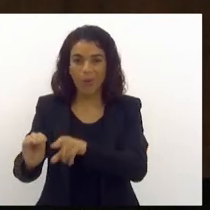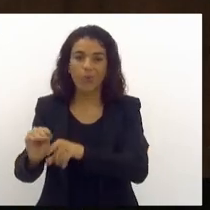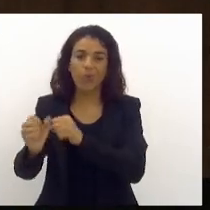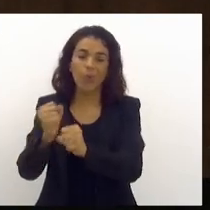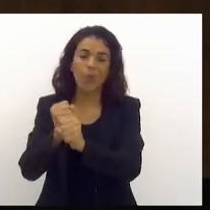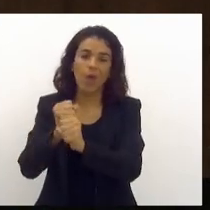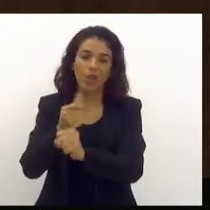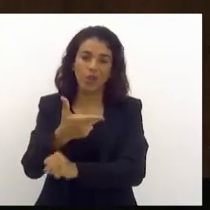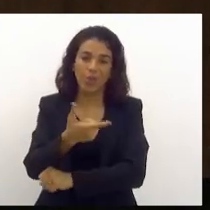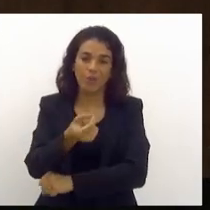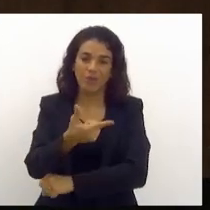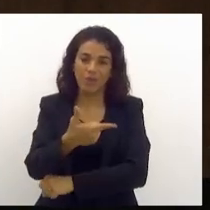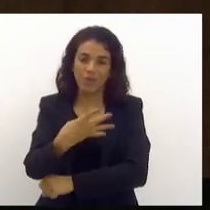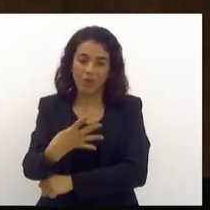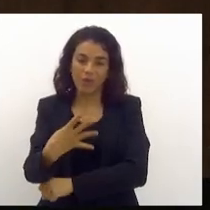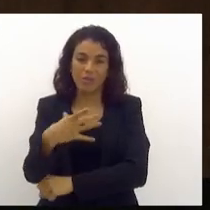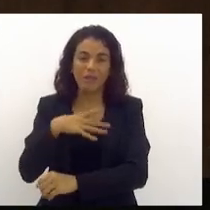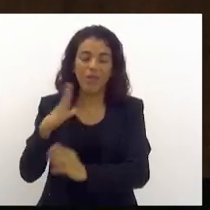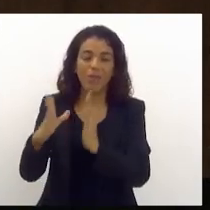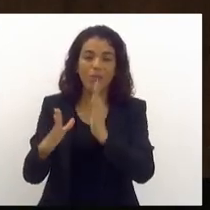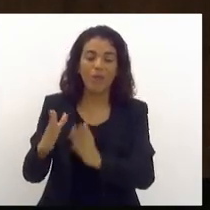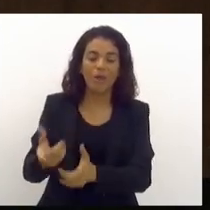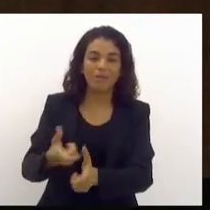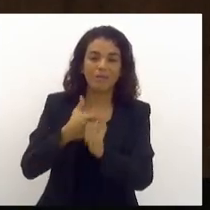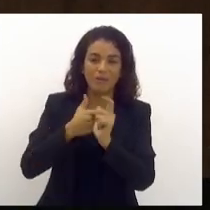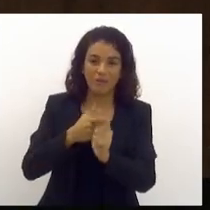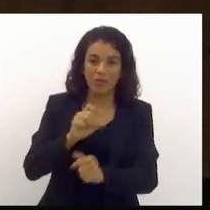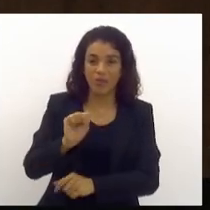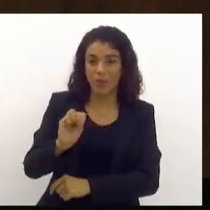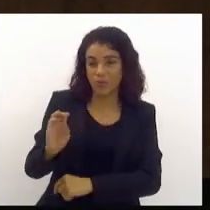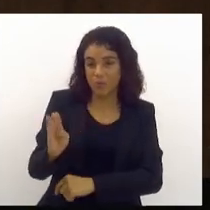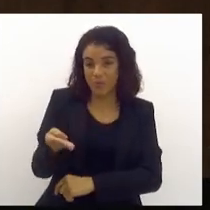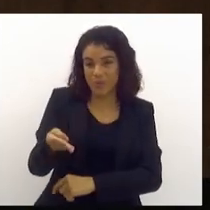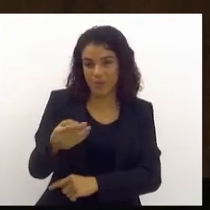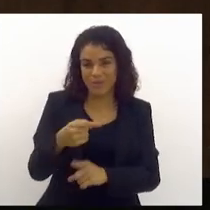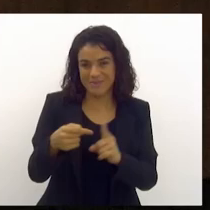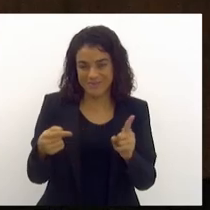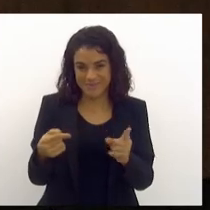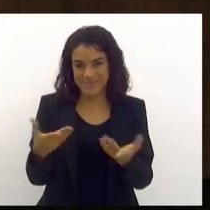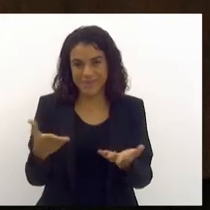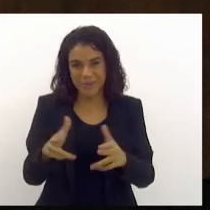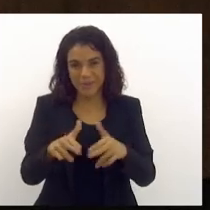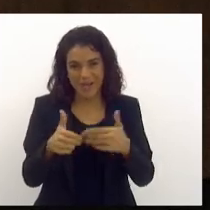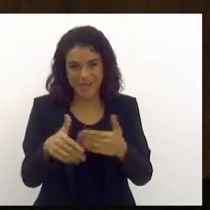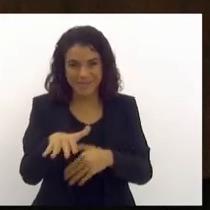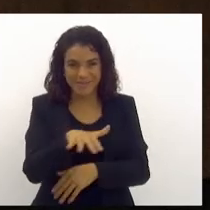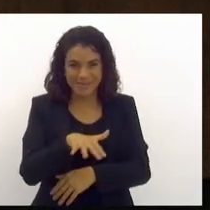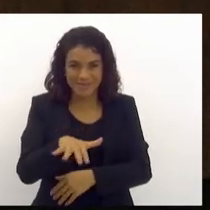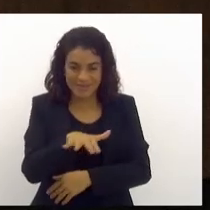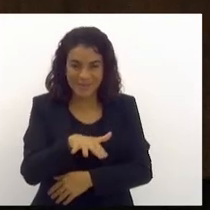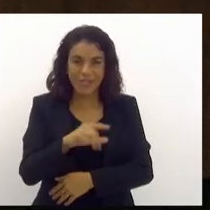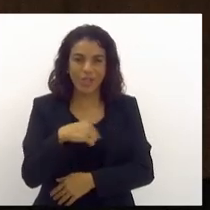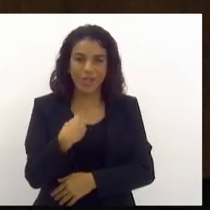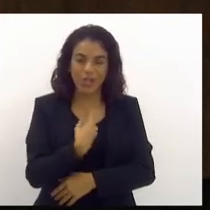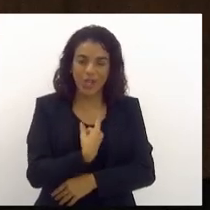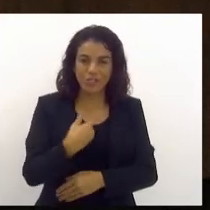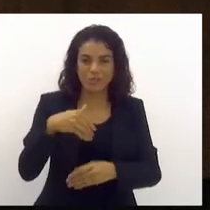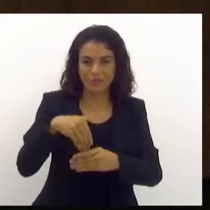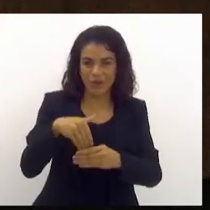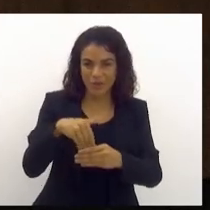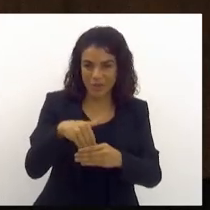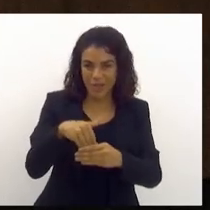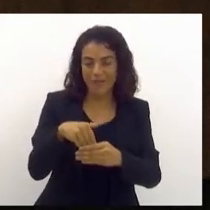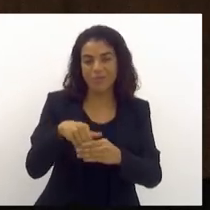24, que tem um déficit previsto de 8 bilhões e meio. Então, diante desses fatos, senhor presidente, Estamos votando